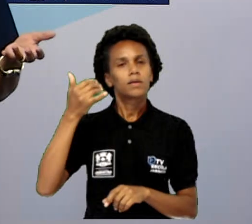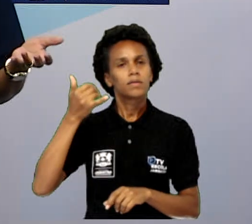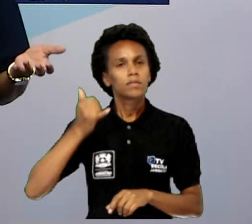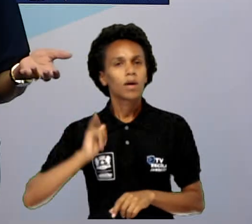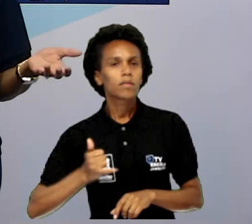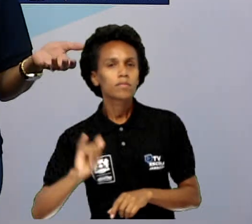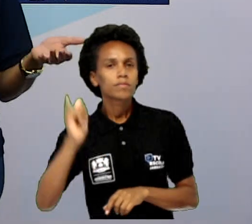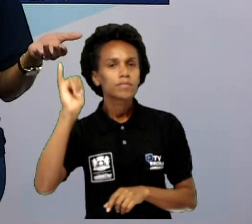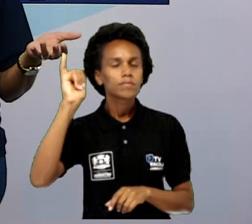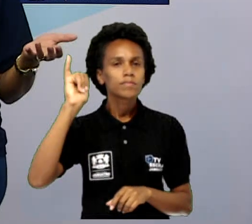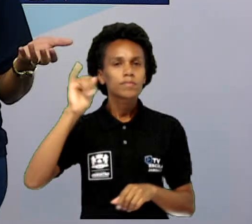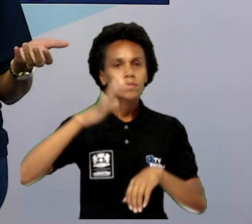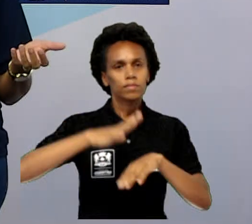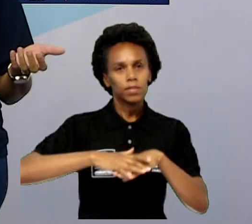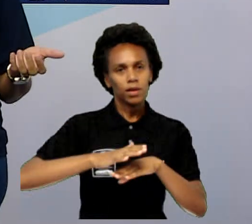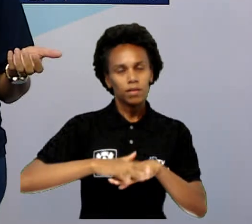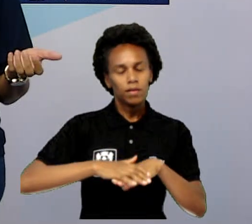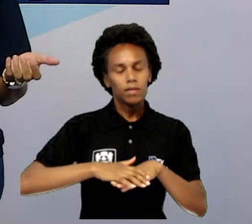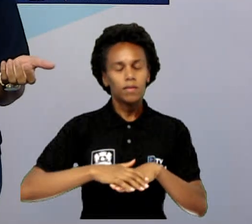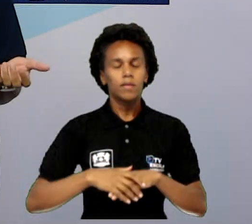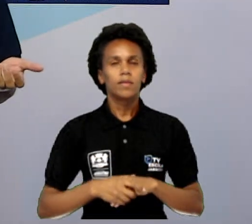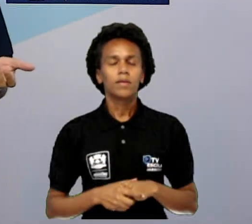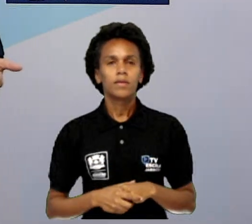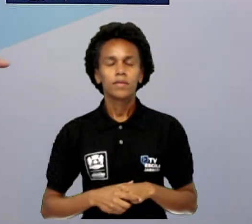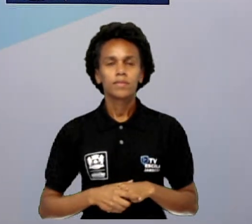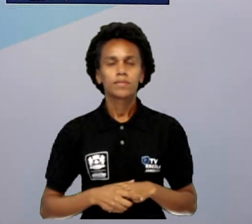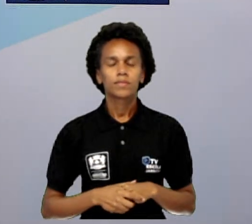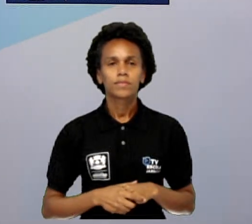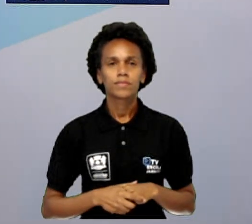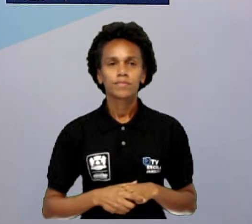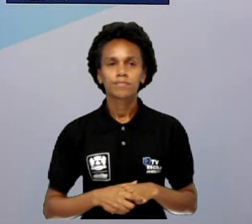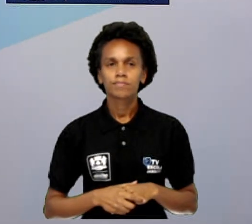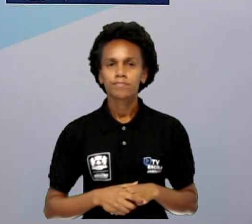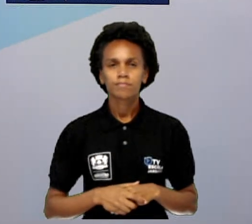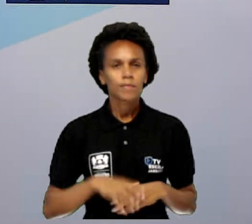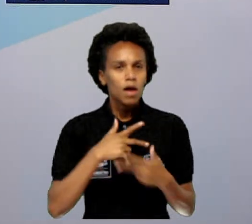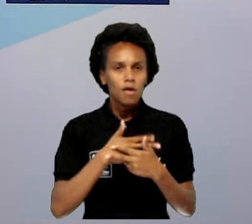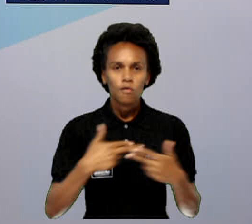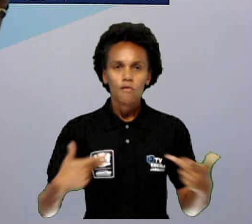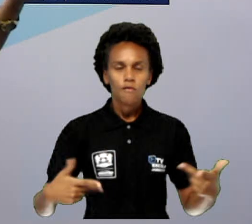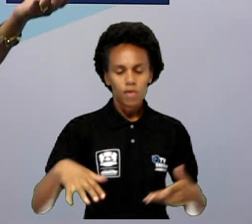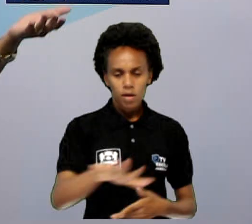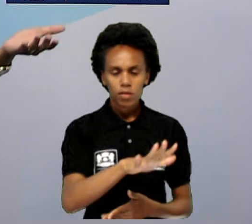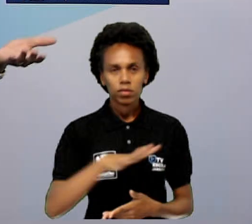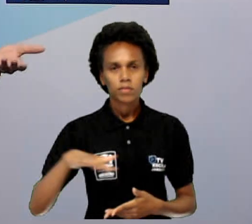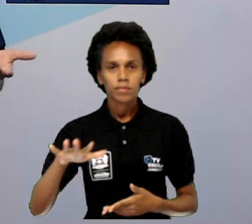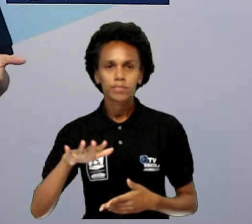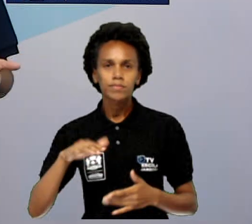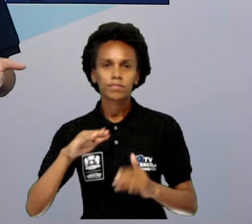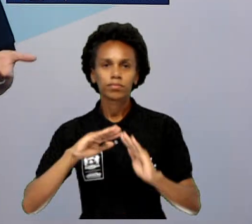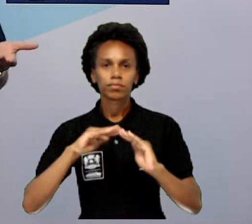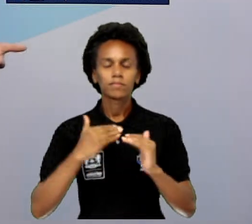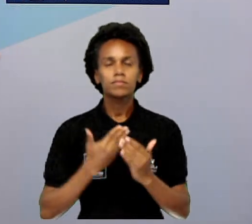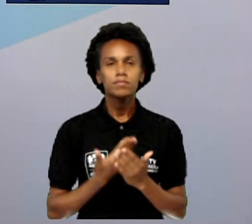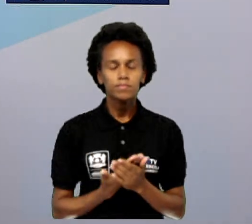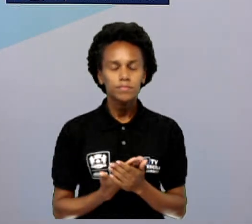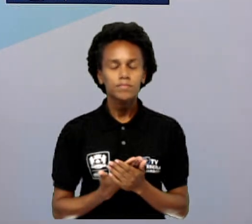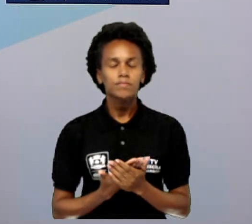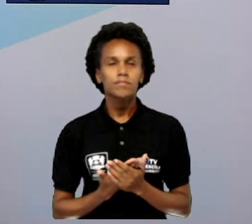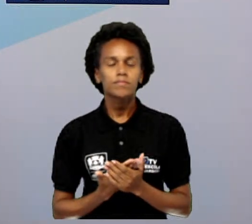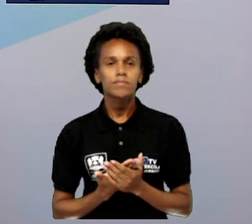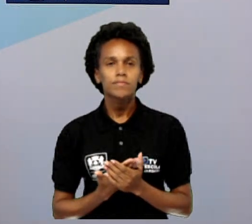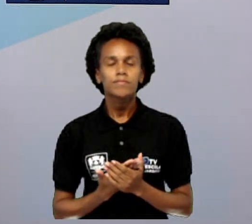Então, muitos ambientes na escola. A escola hoje em dia, ela proporciona várias experiências para